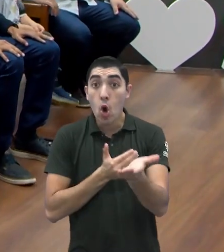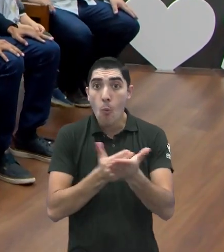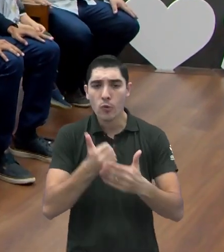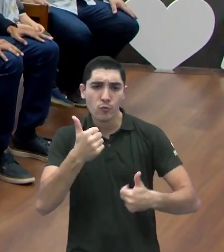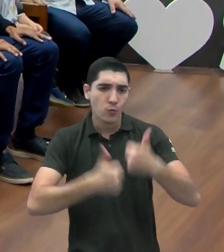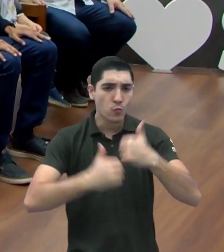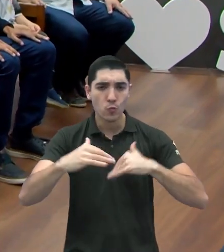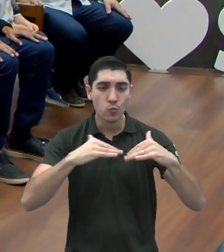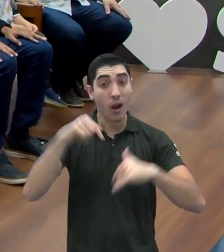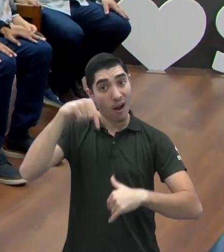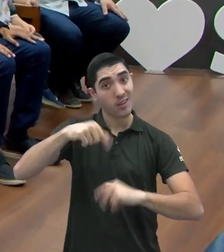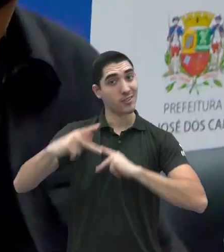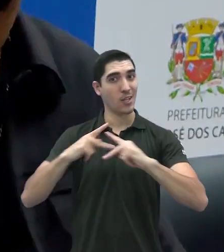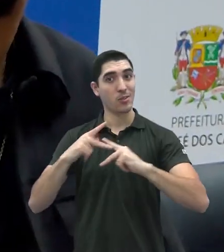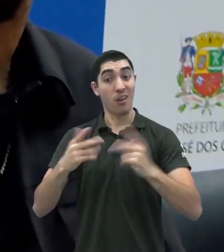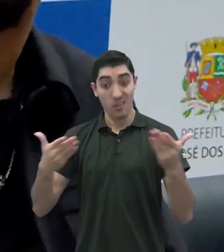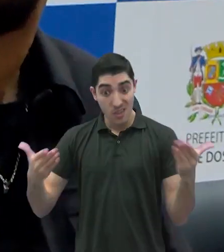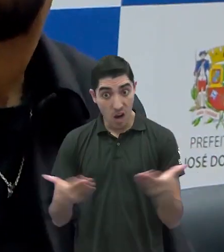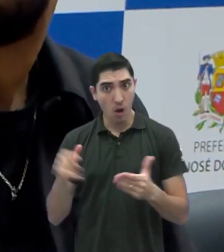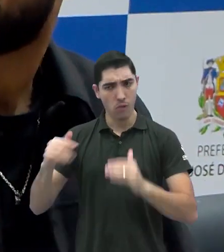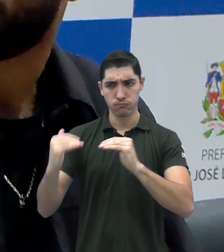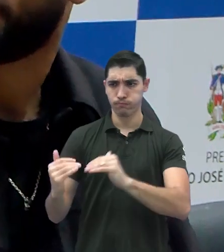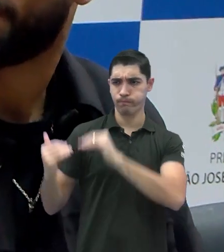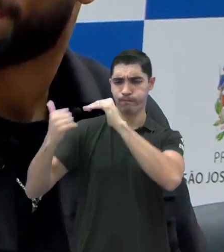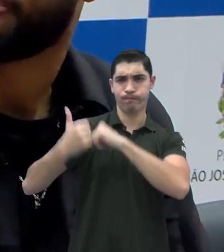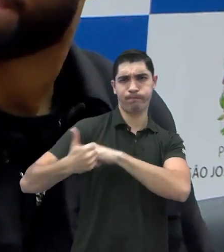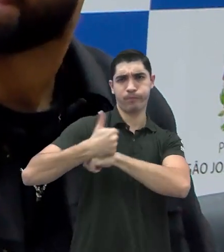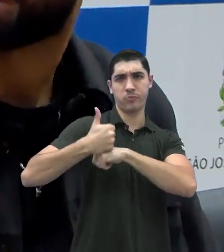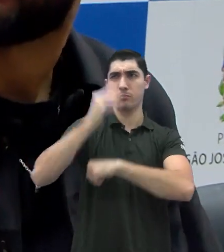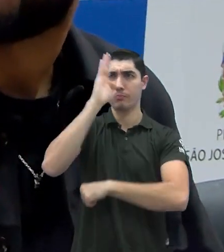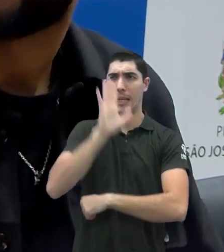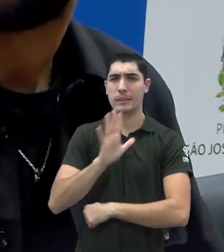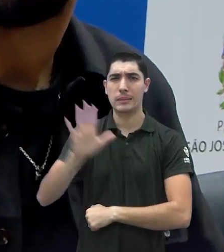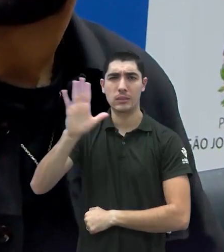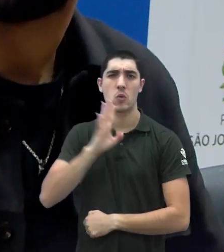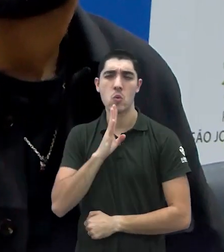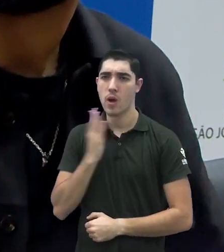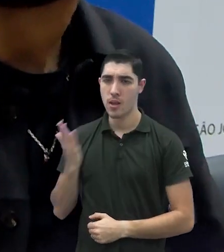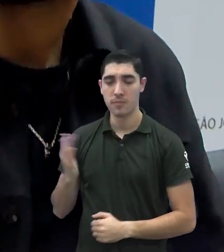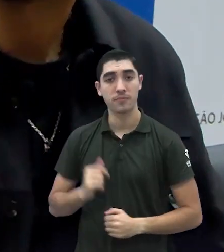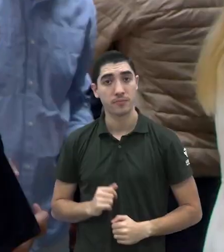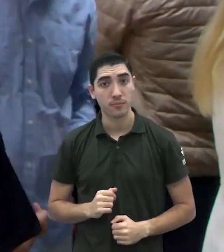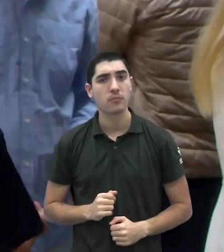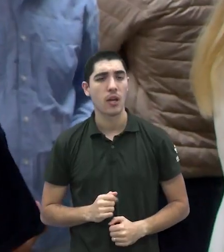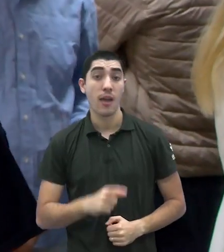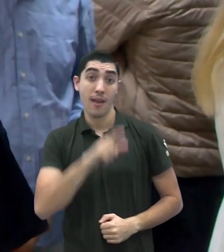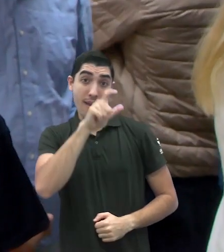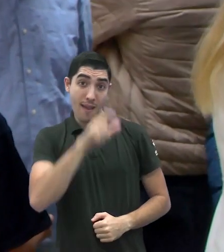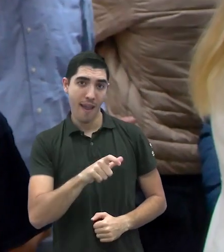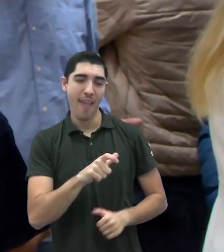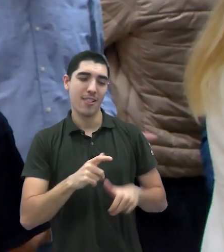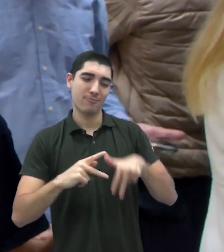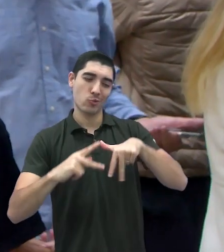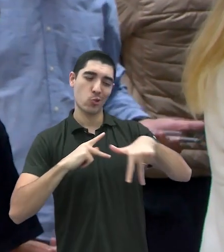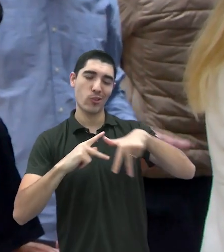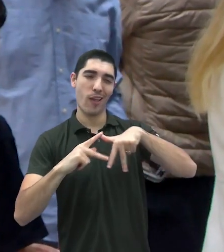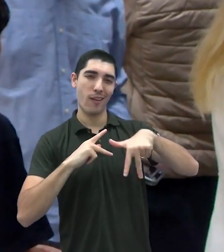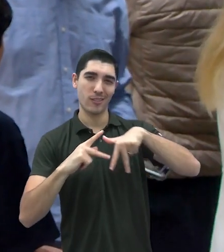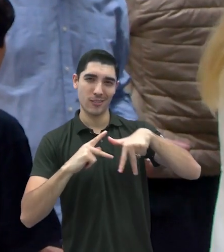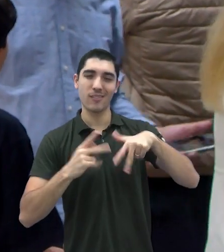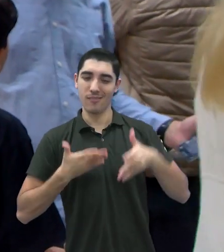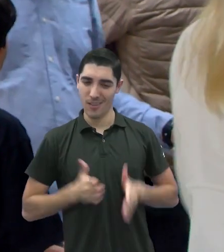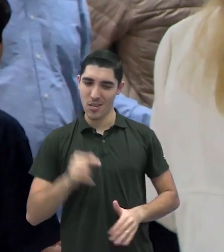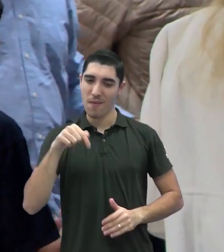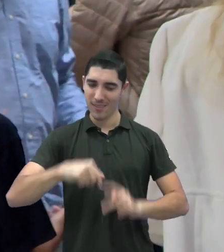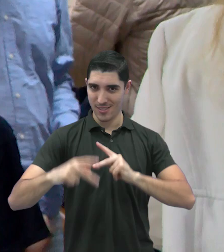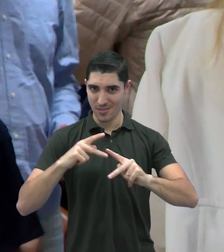começado a jogar futebol na cidade e hoje ser um jogador de destaque no cenário nacional. Bom, primeiro uma honra, ele é